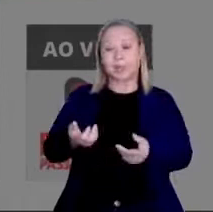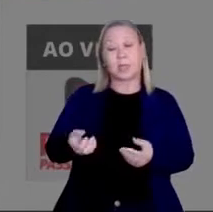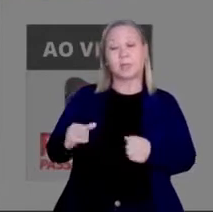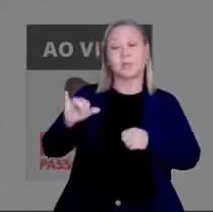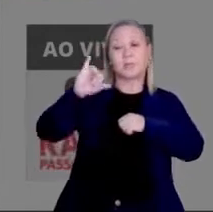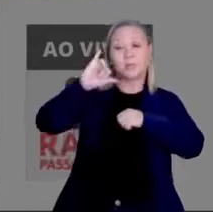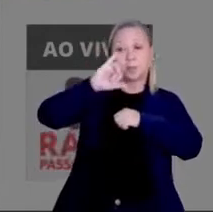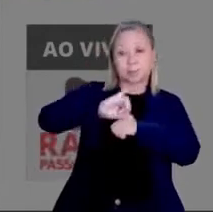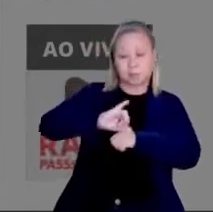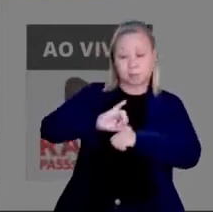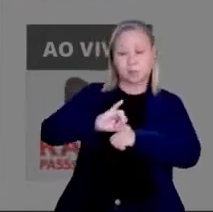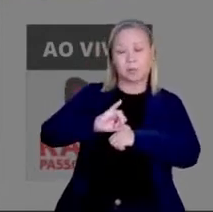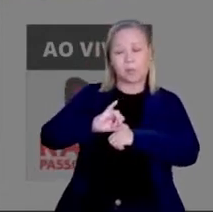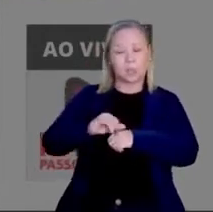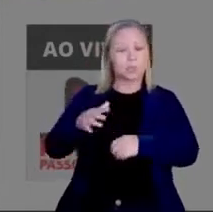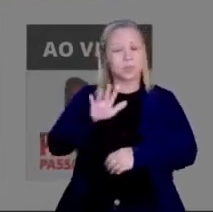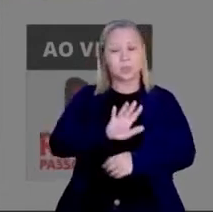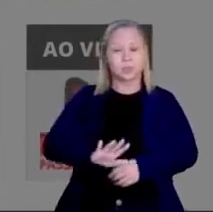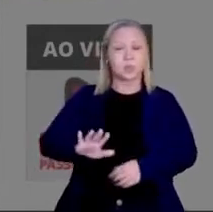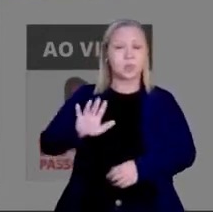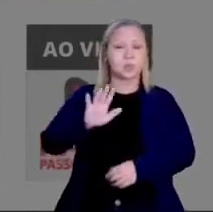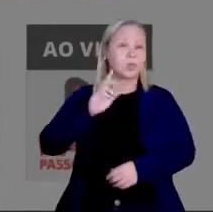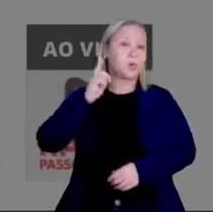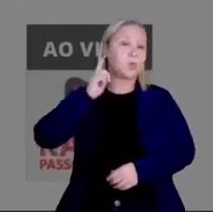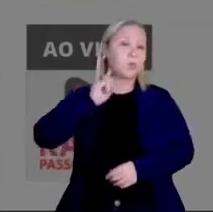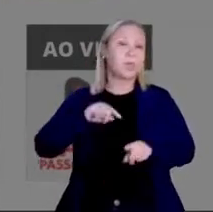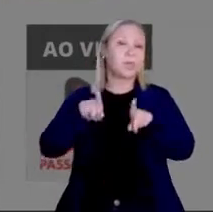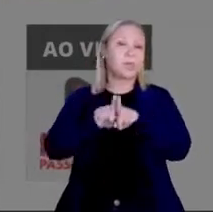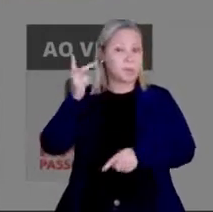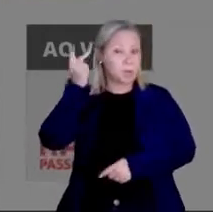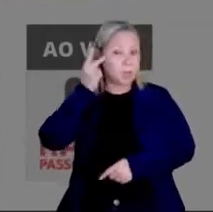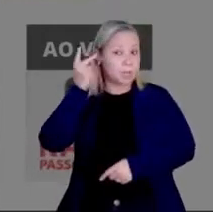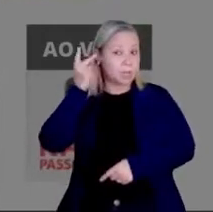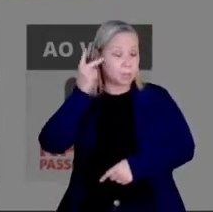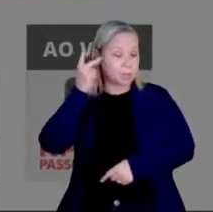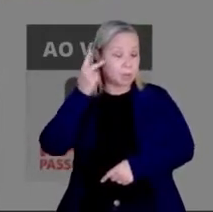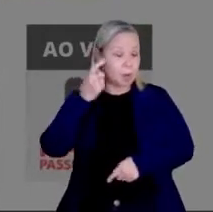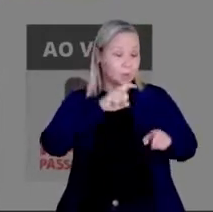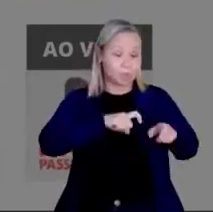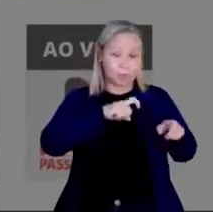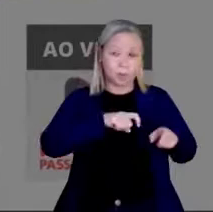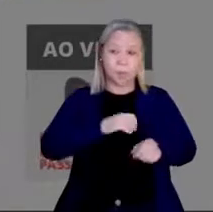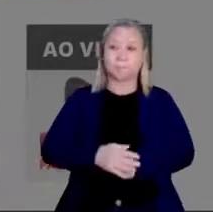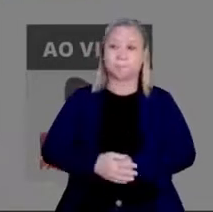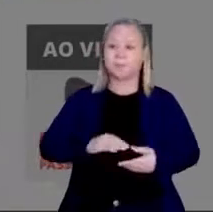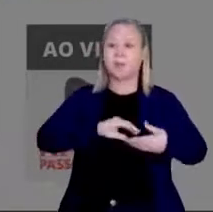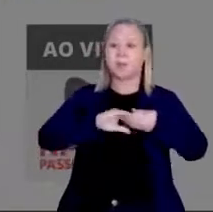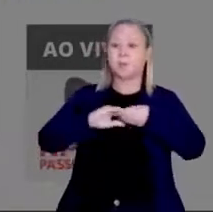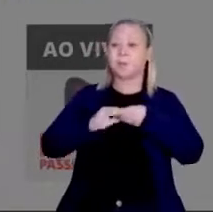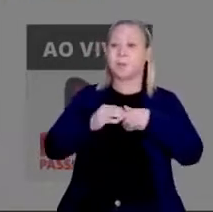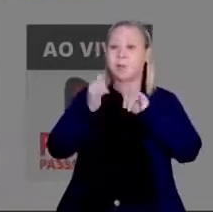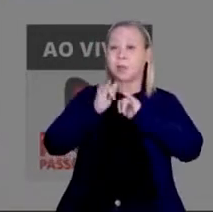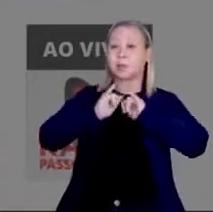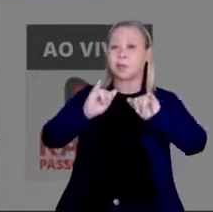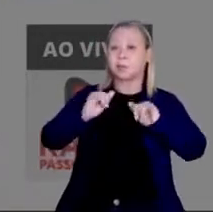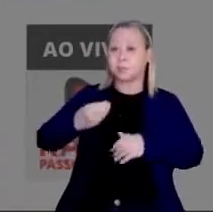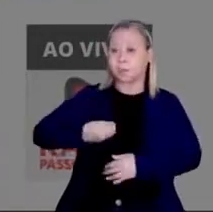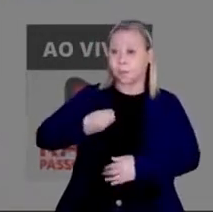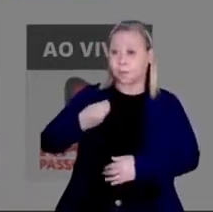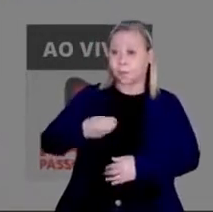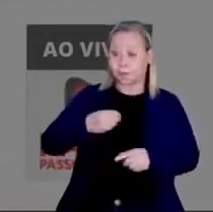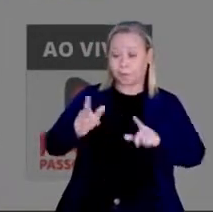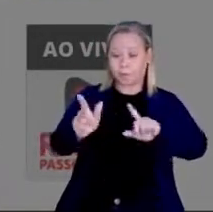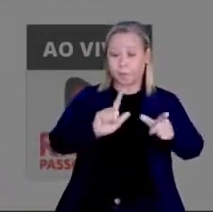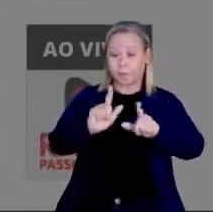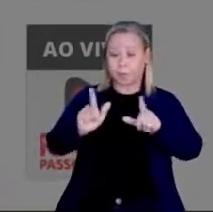duas termonucleares. Aqui, bem próximo a Passos, nós temos a usina hidrelétrica de Furnas, localizada no Rio Grande, entre os